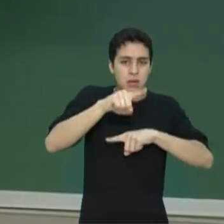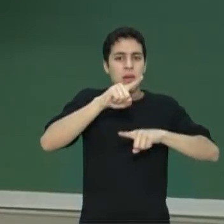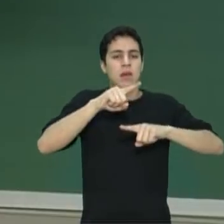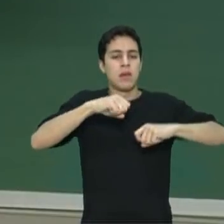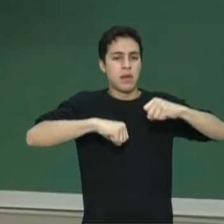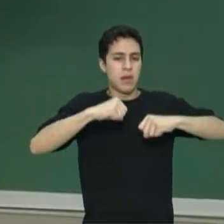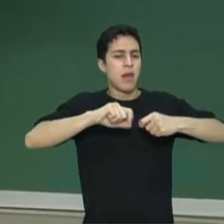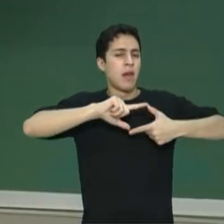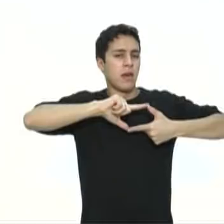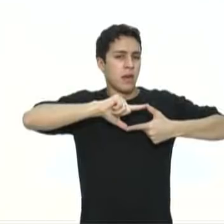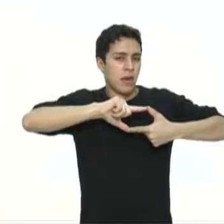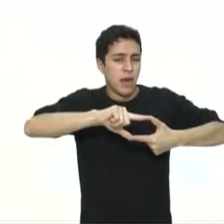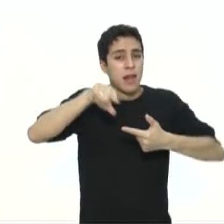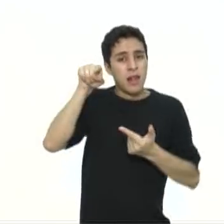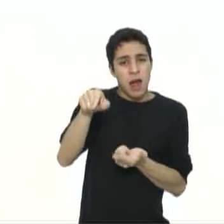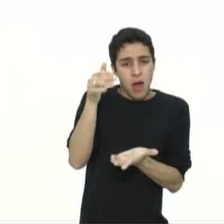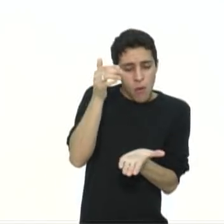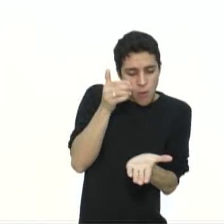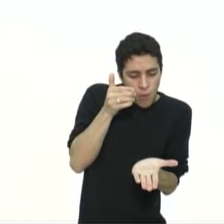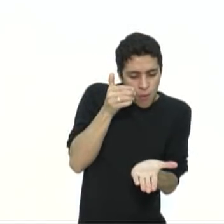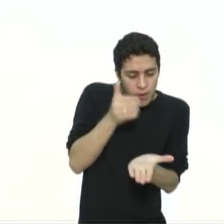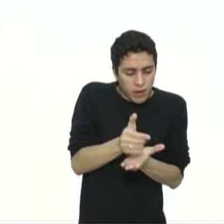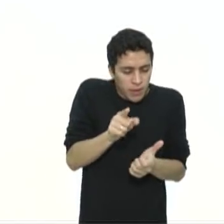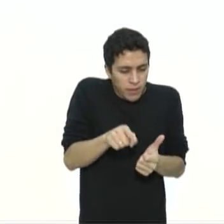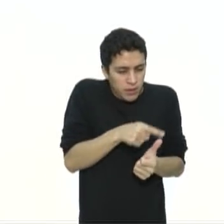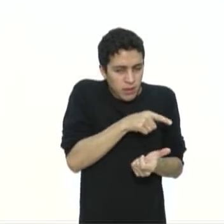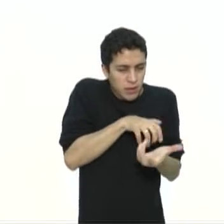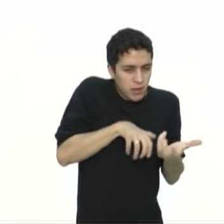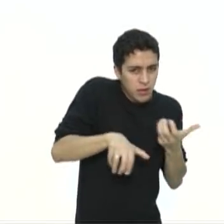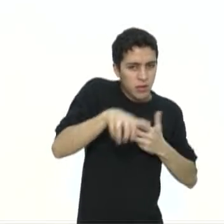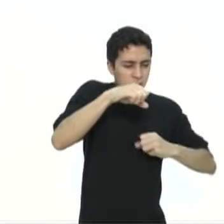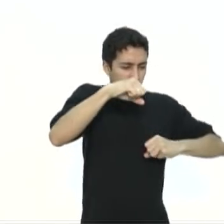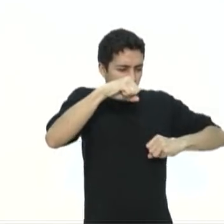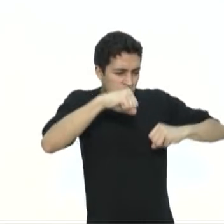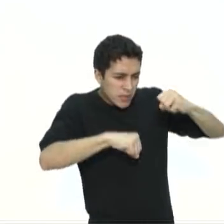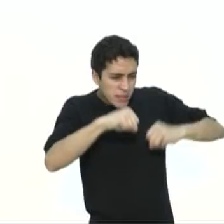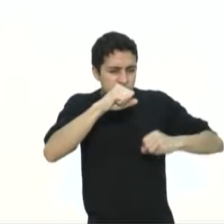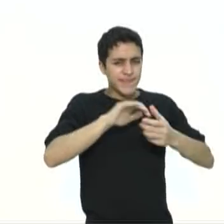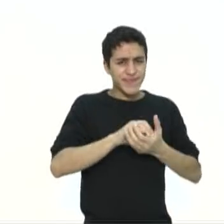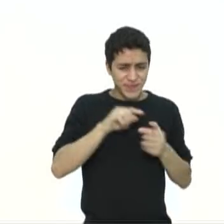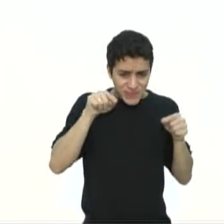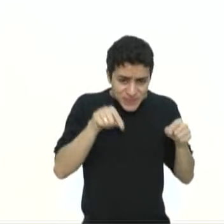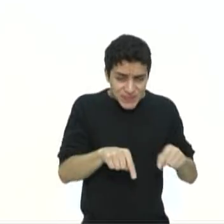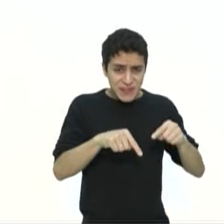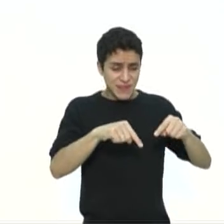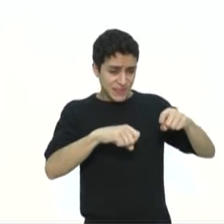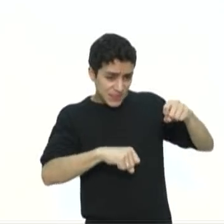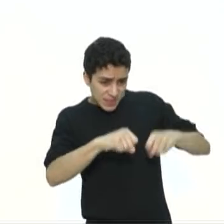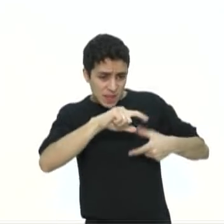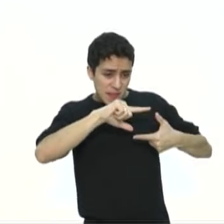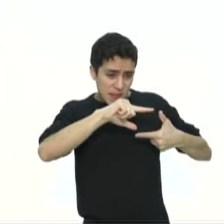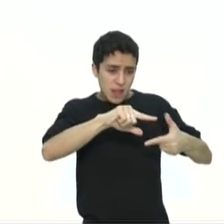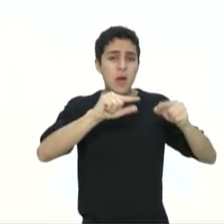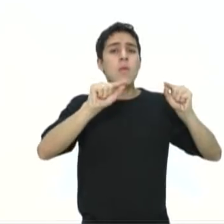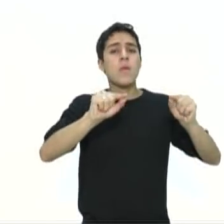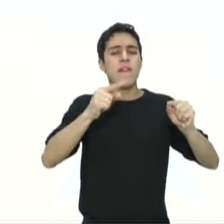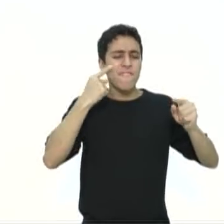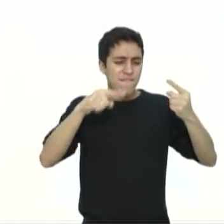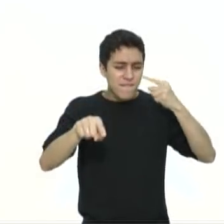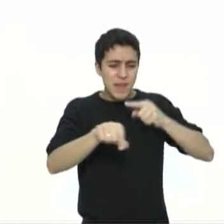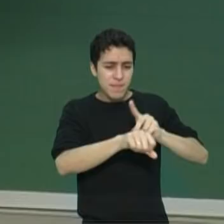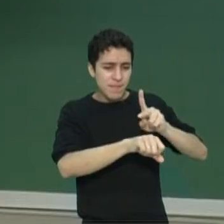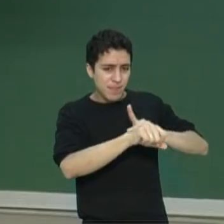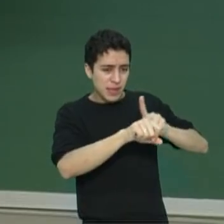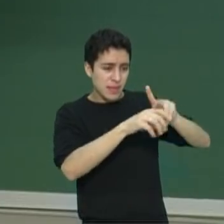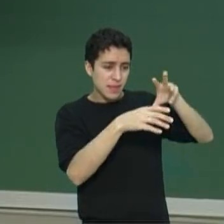que foi o berço da primeira revolução industrial. Essa industrialização clássica é a que nós vemos dos países europeus, os